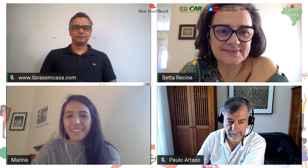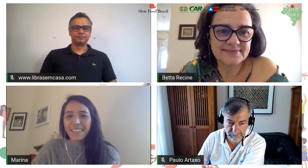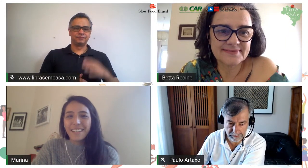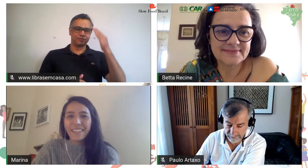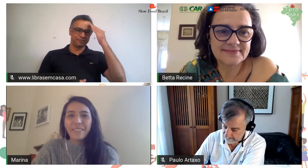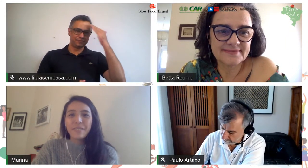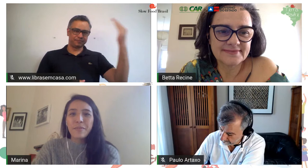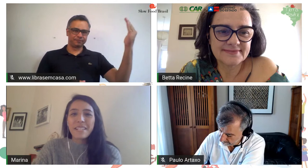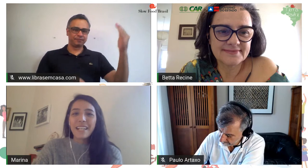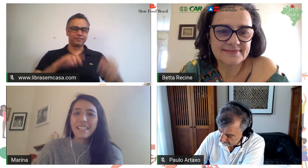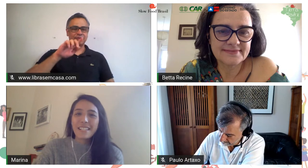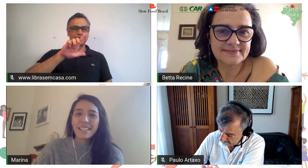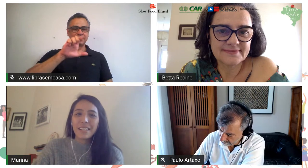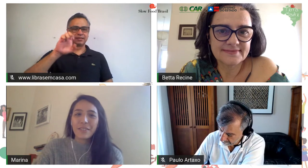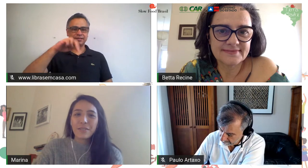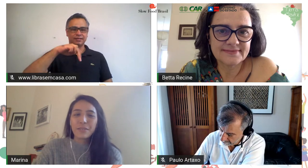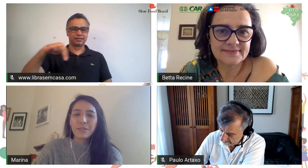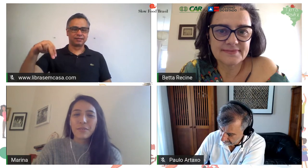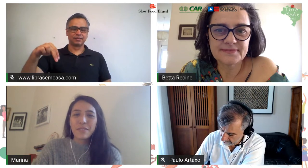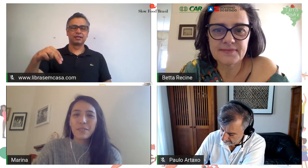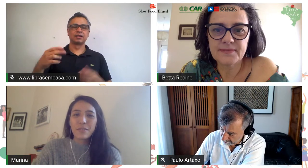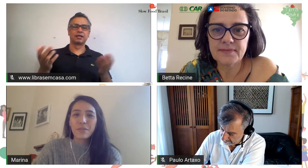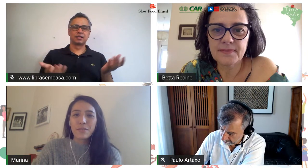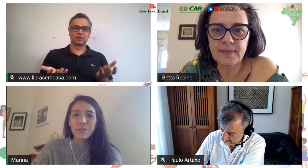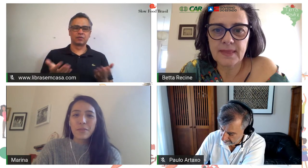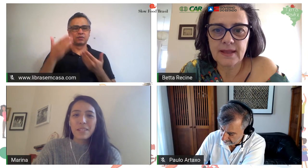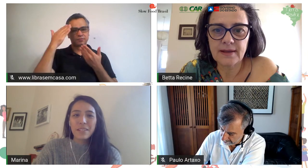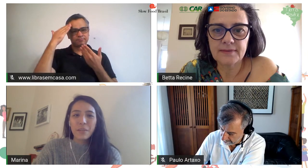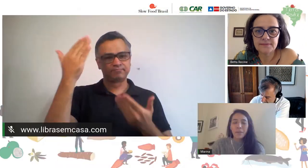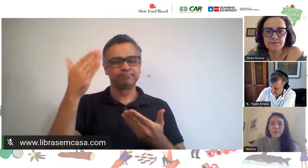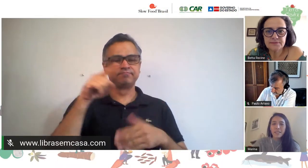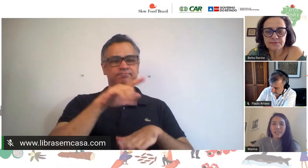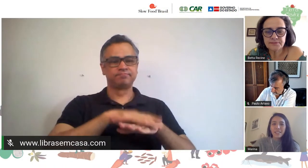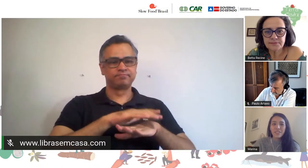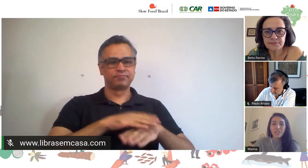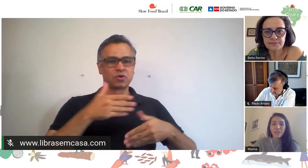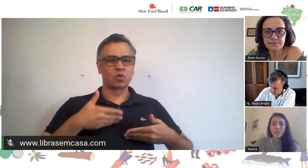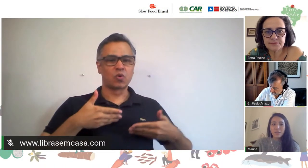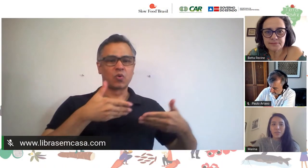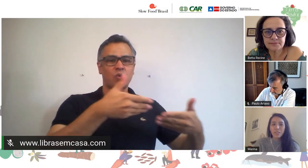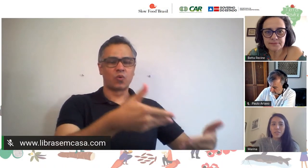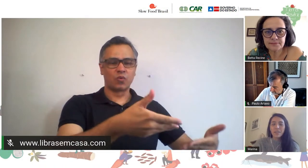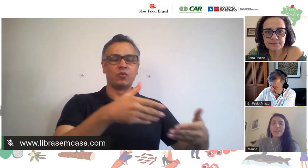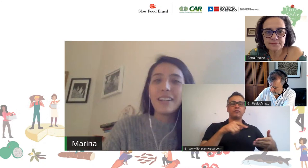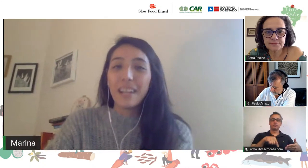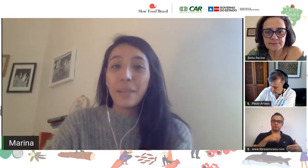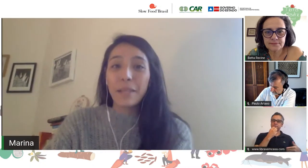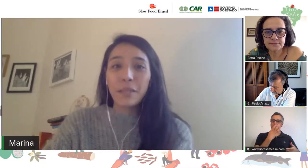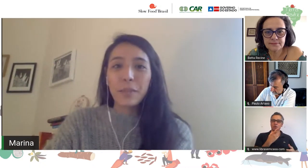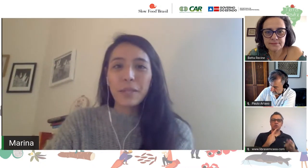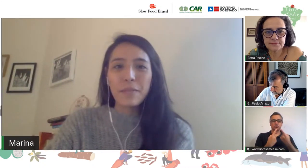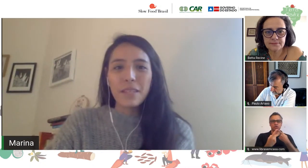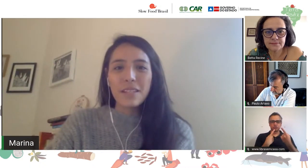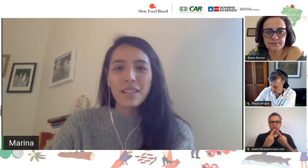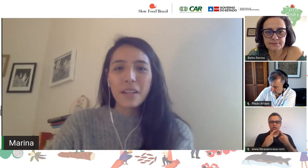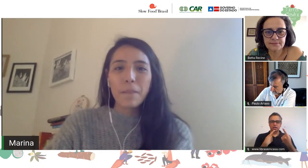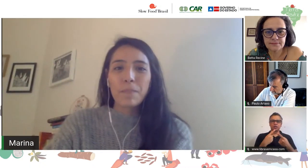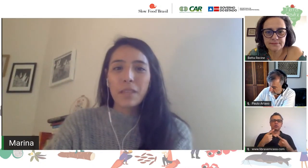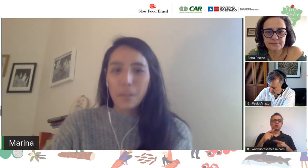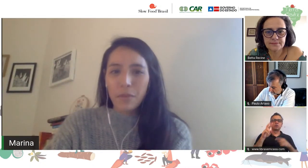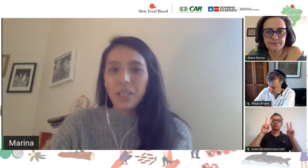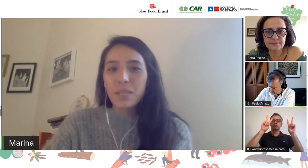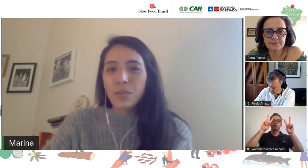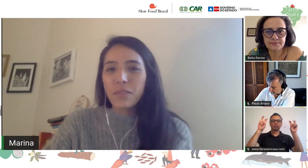Obrigada, Glenn. Eu vou começar agradecendo o convite do Slow Food Brasil para mediar esse diálogo que chama Alimentando